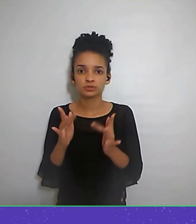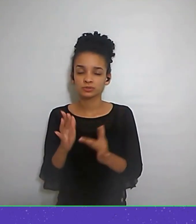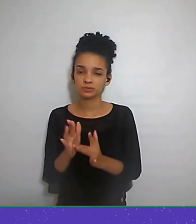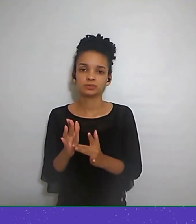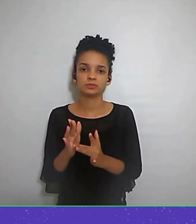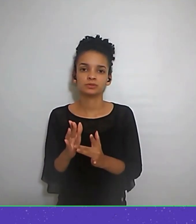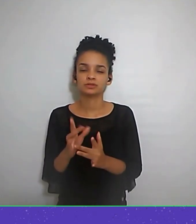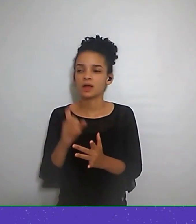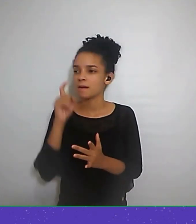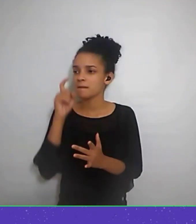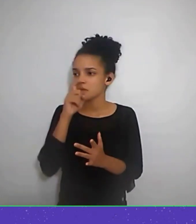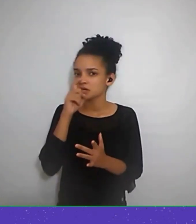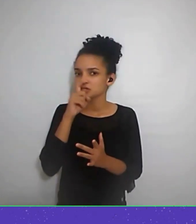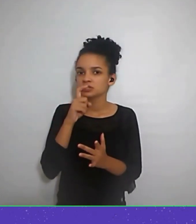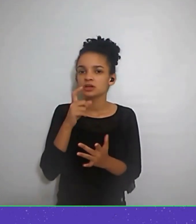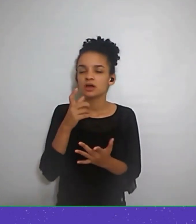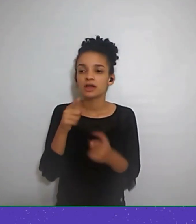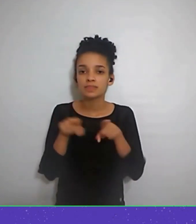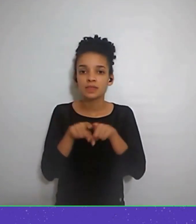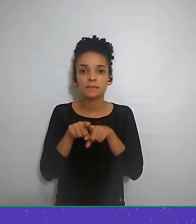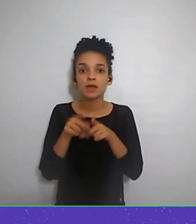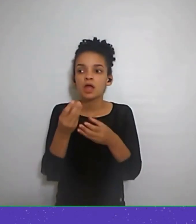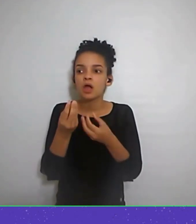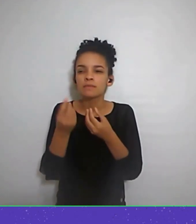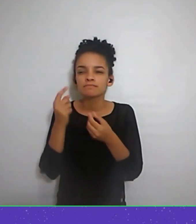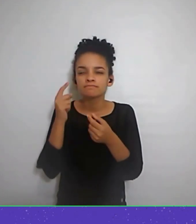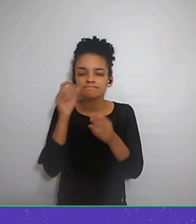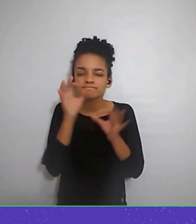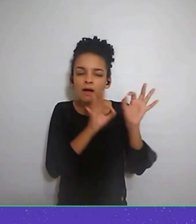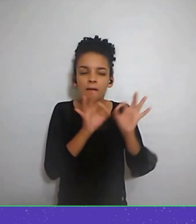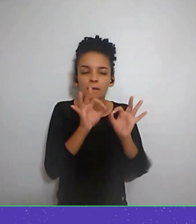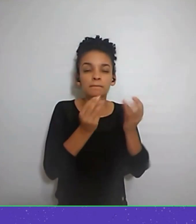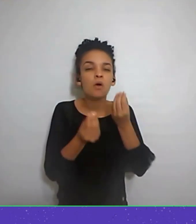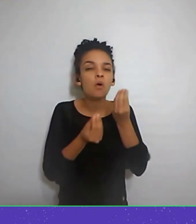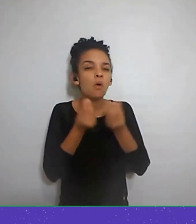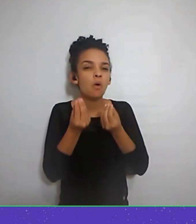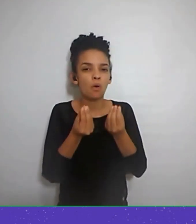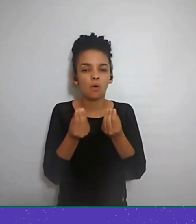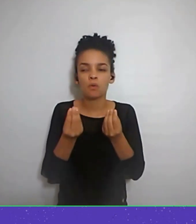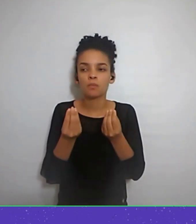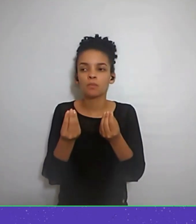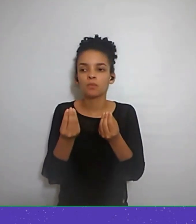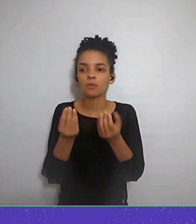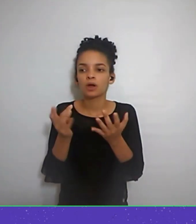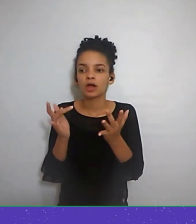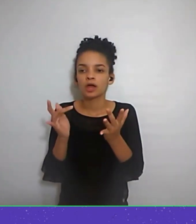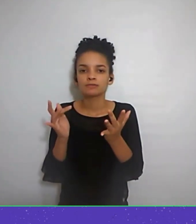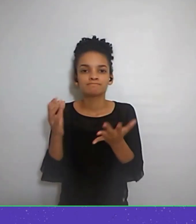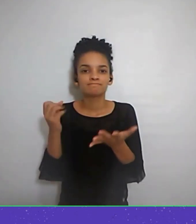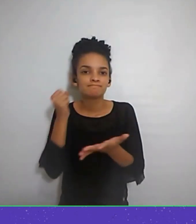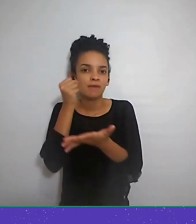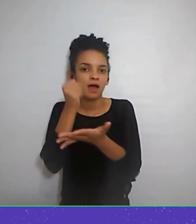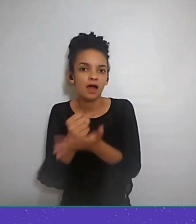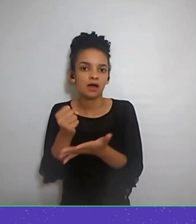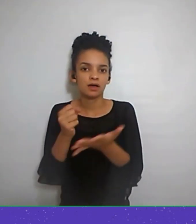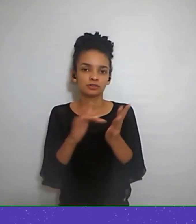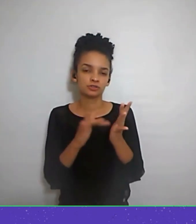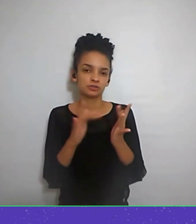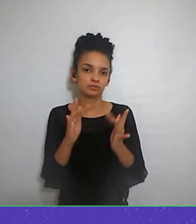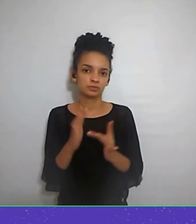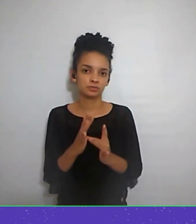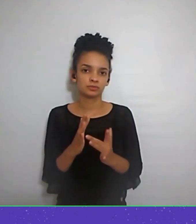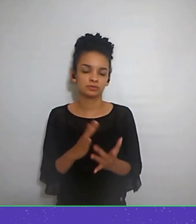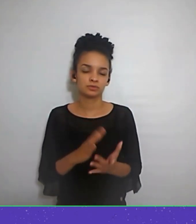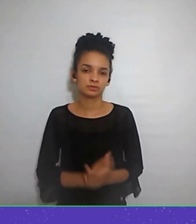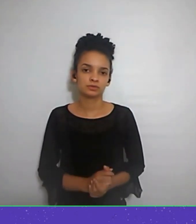vida, em Mateus 12, versículo 14. Irmãos, quando se perde a essência de servir a Deus